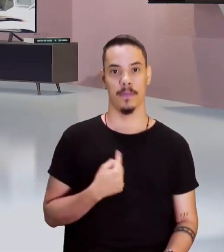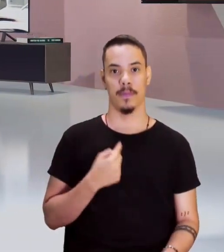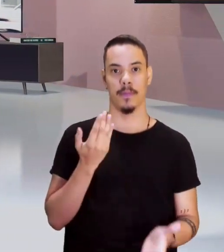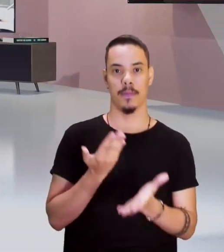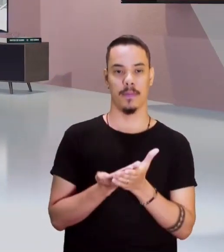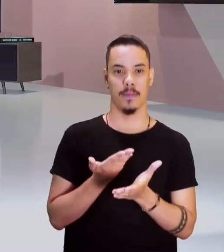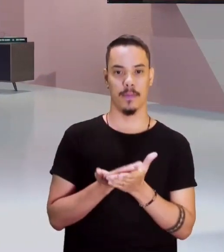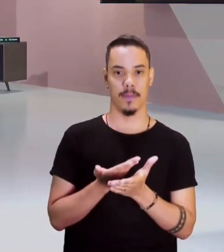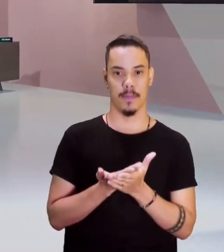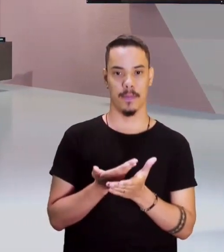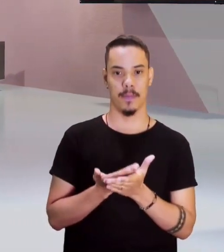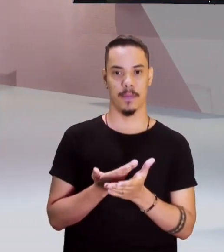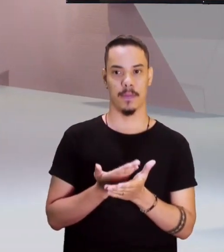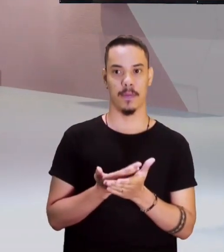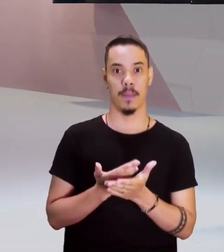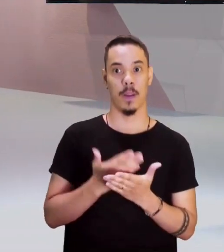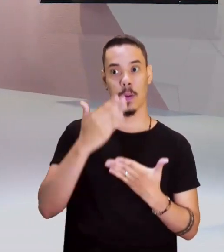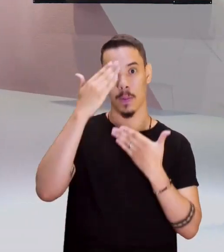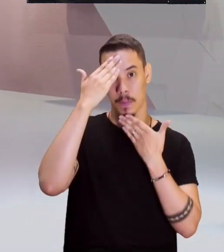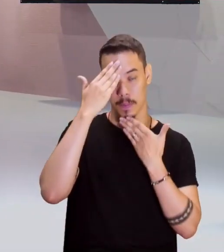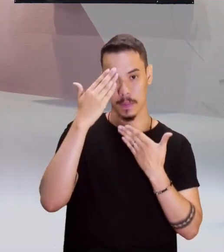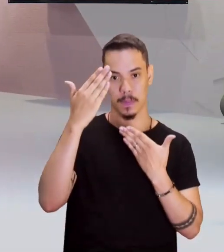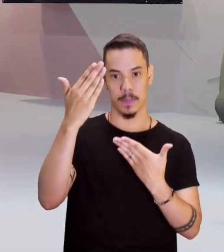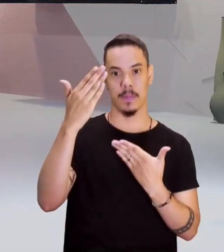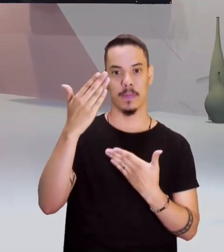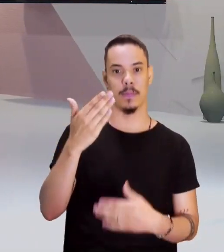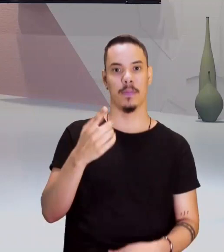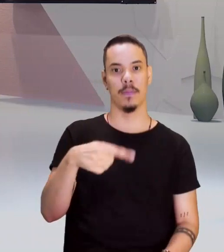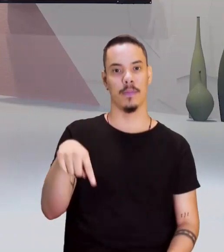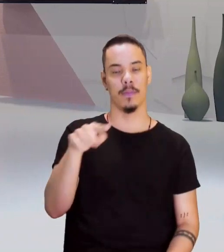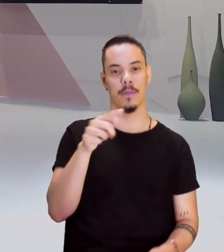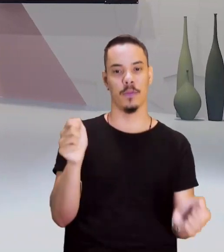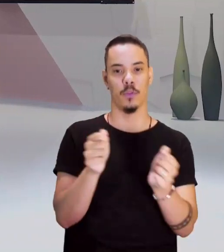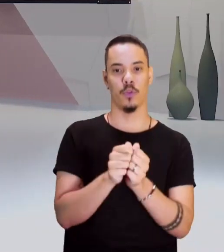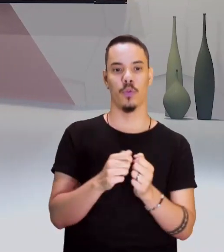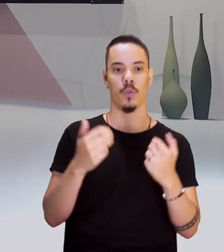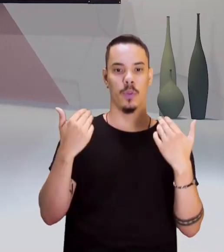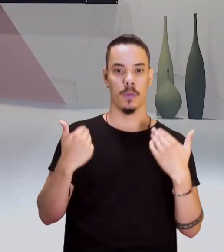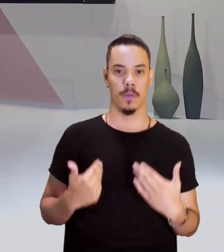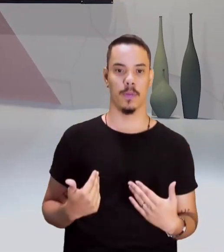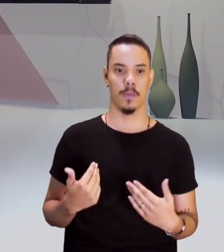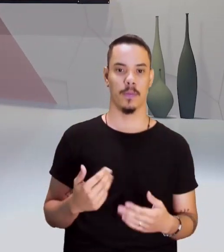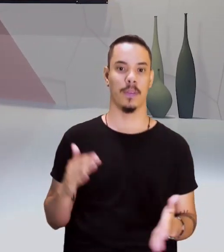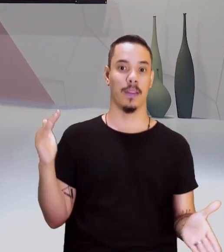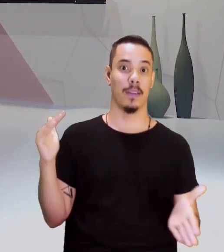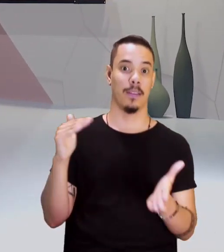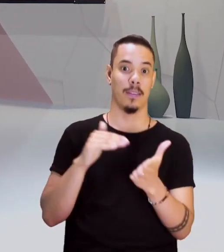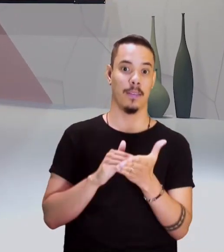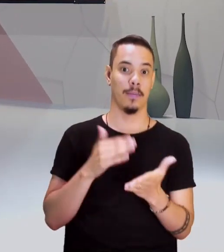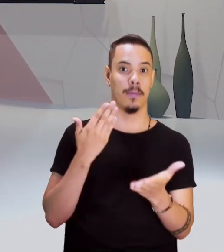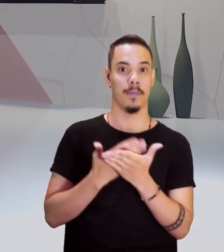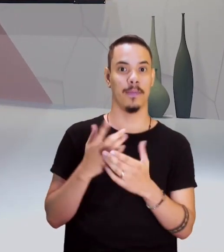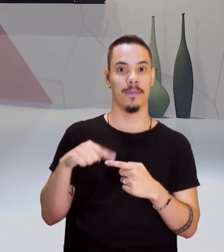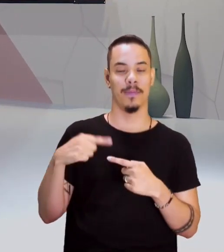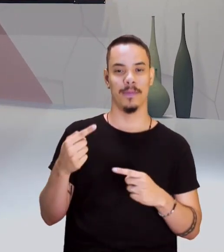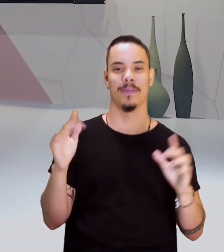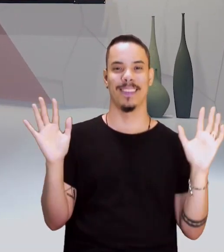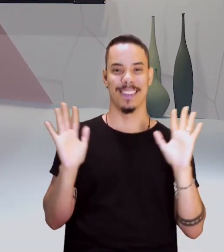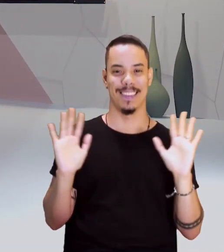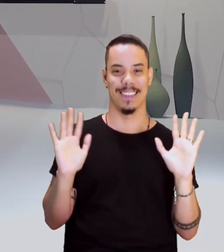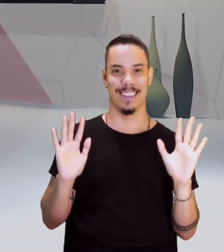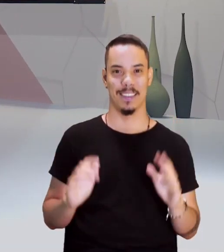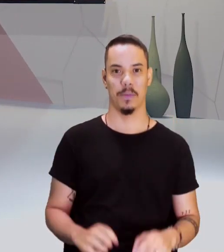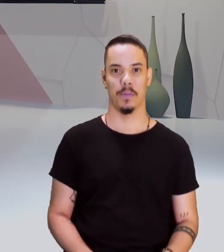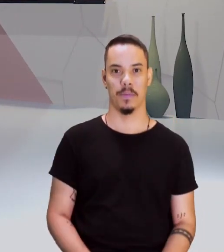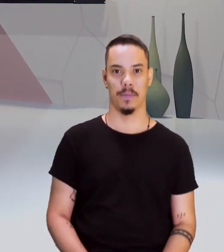aula, meus queridos. Muito obrigada pela companhia de vocês e até a próxima.